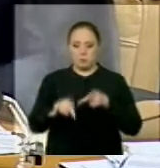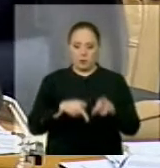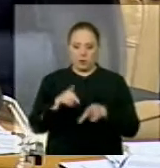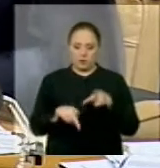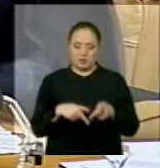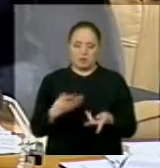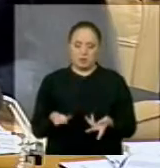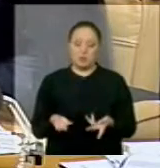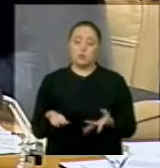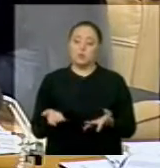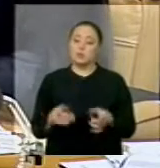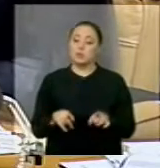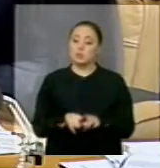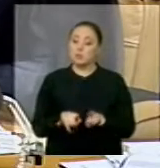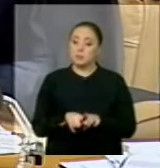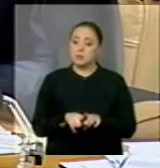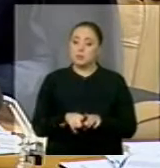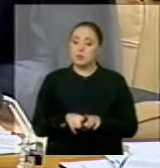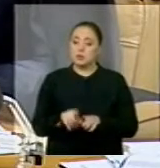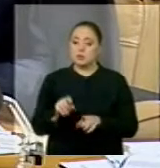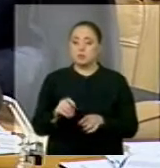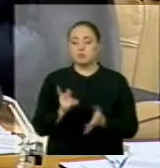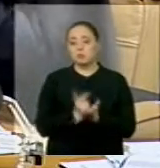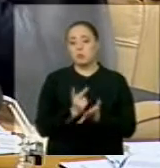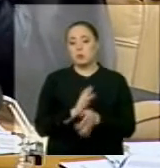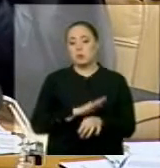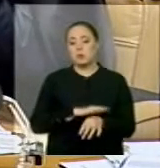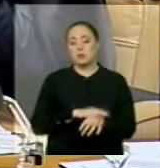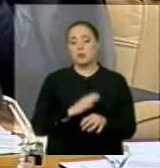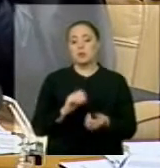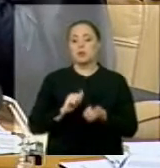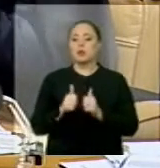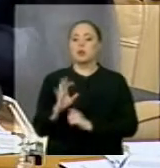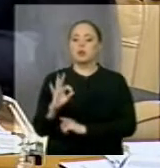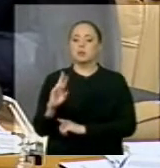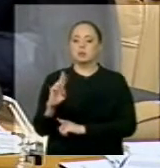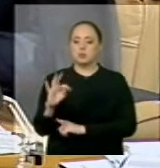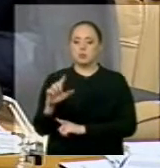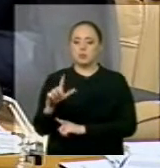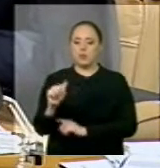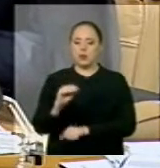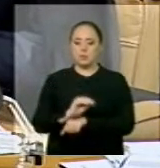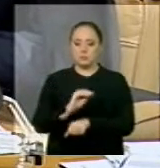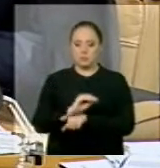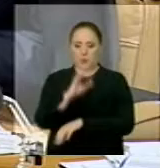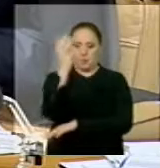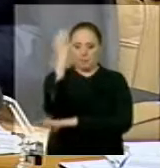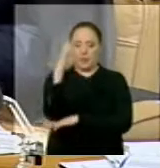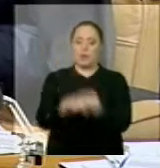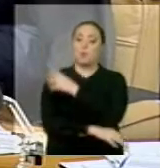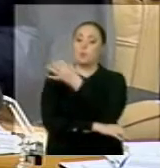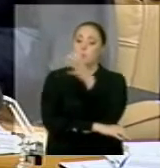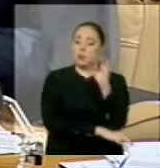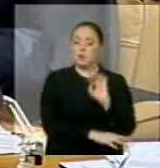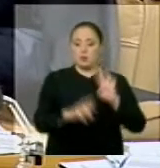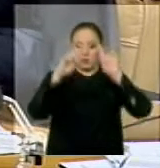norma, também, portanto, simultaneamente, adequada tutela ao meio ambiente, em respeito